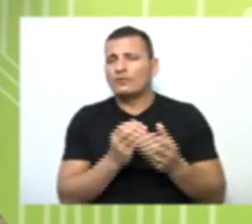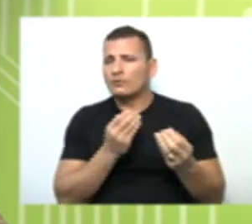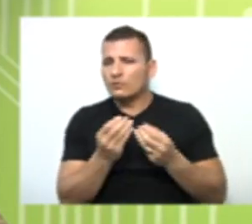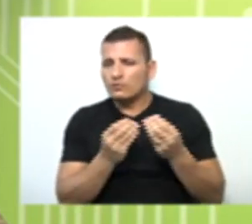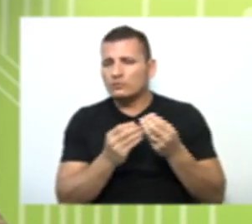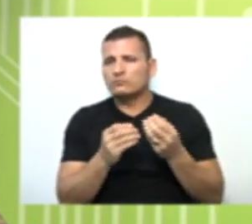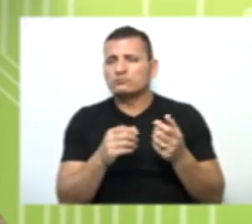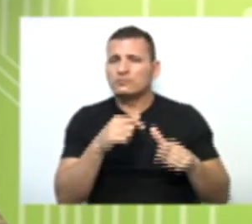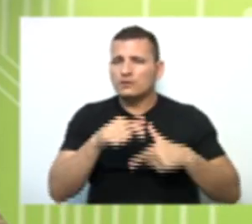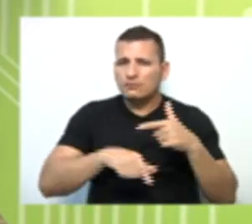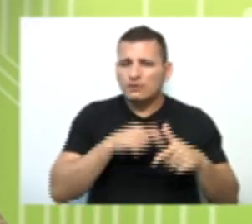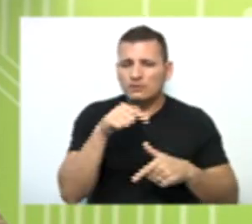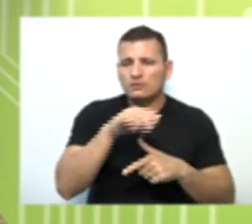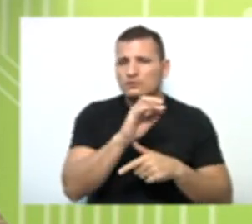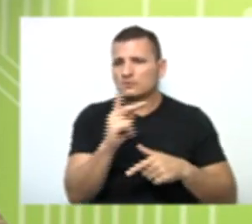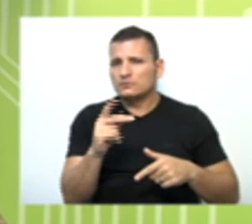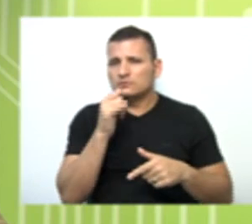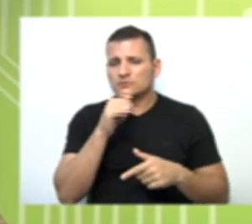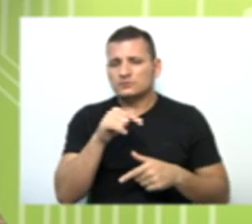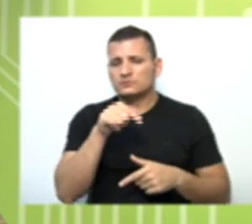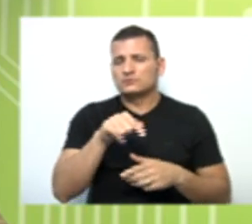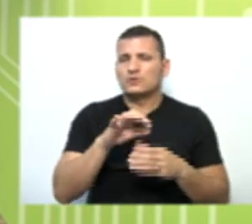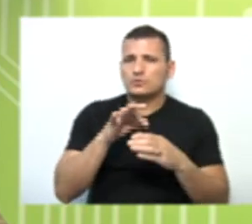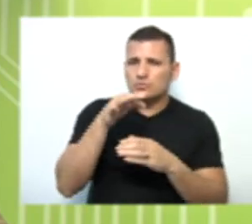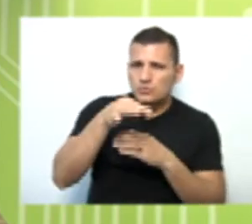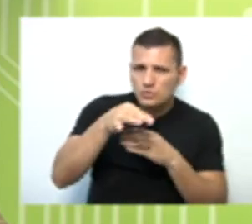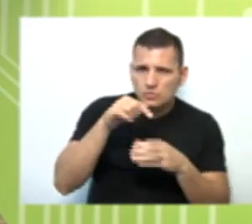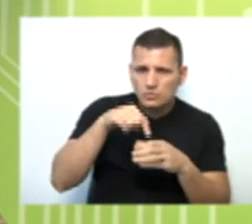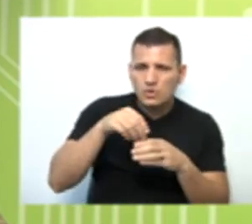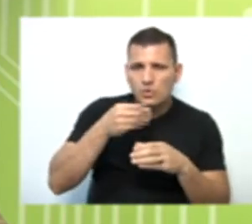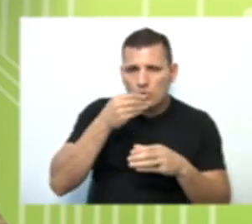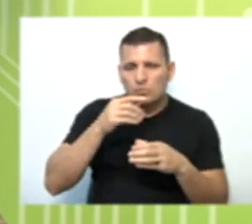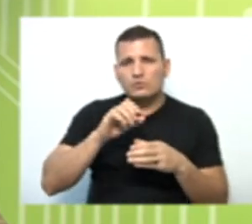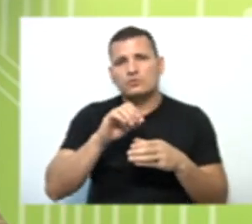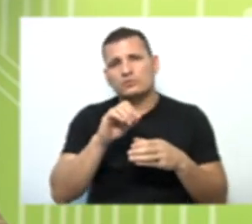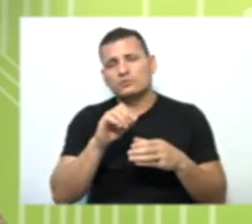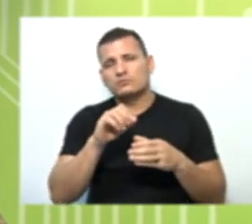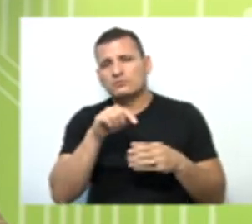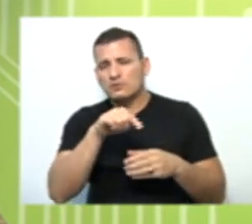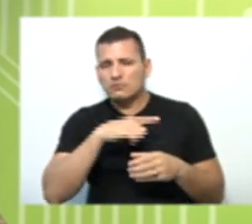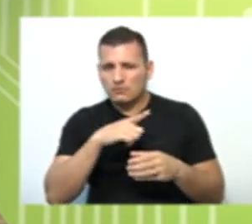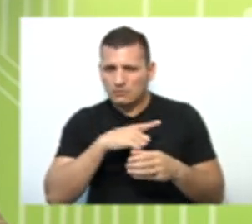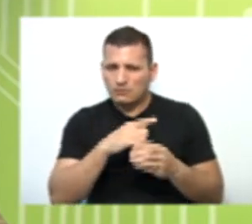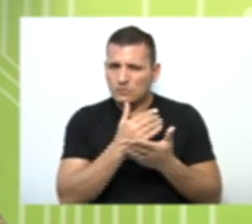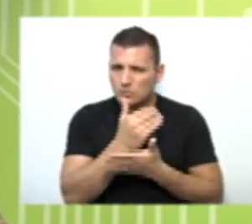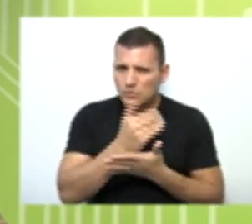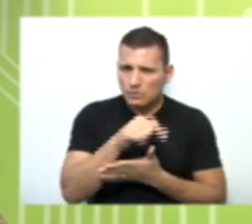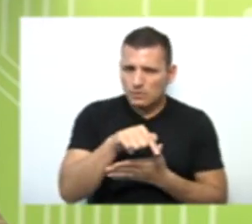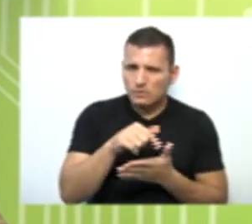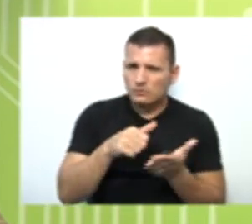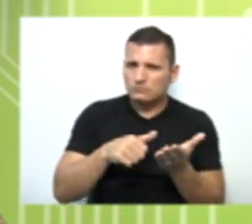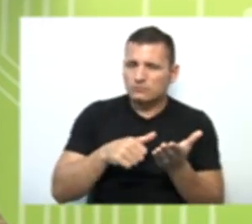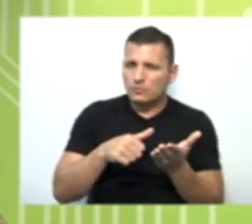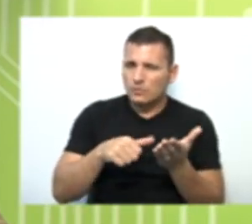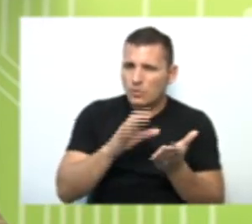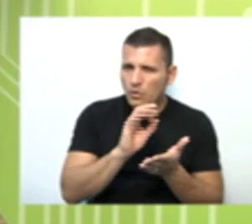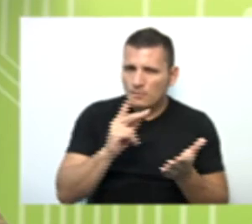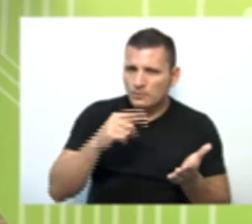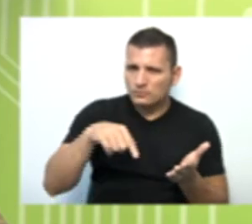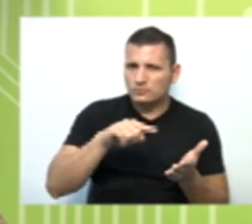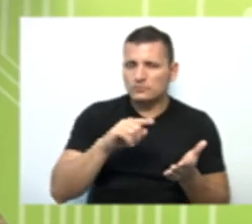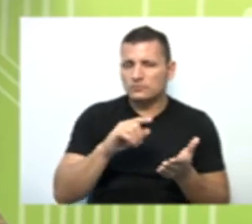se é uma cooperativa que produz iogurte, dos atos cooperativos, teve sobra? De quanto?